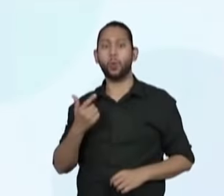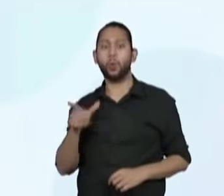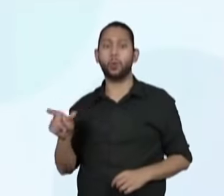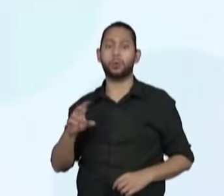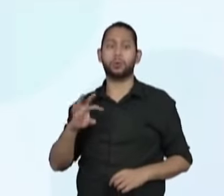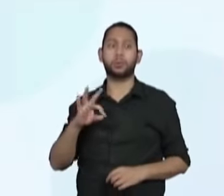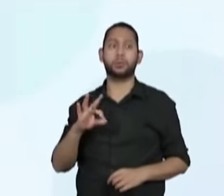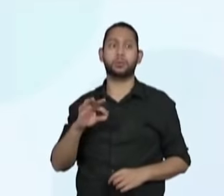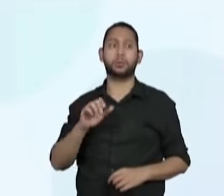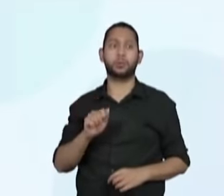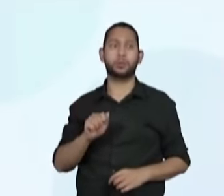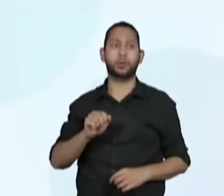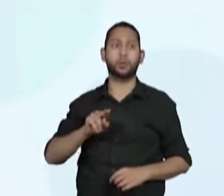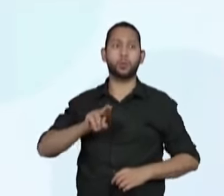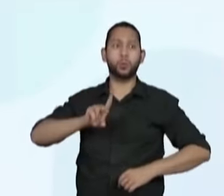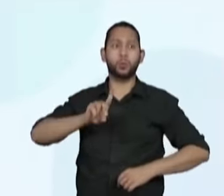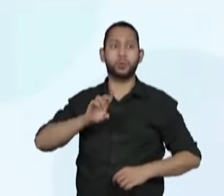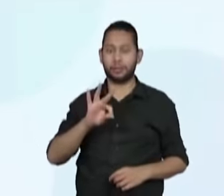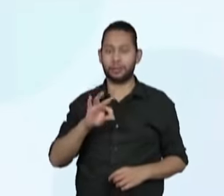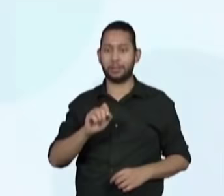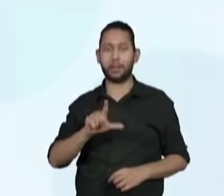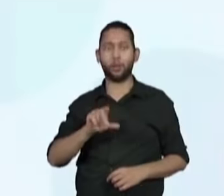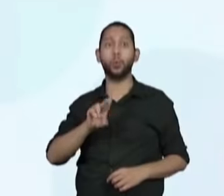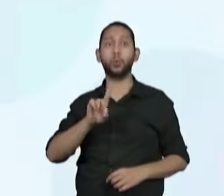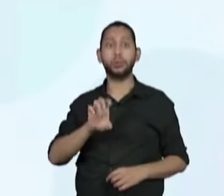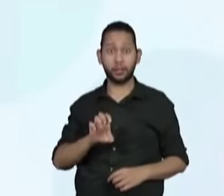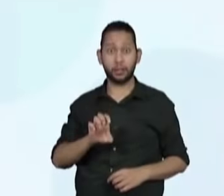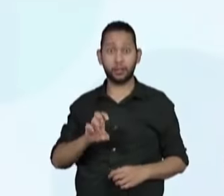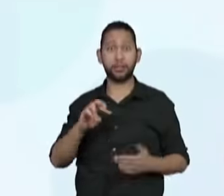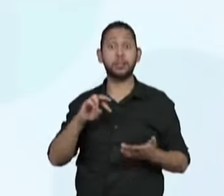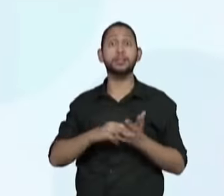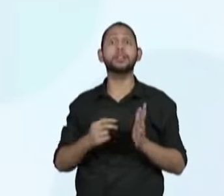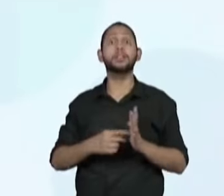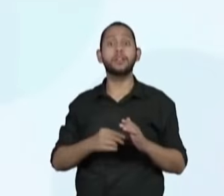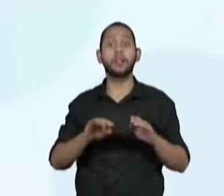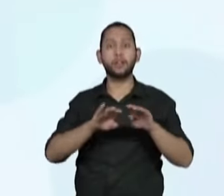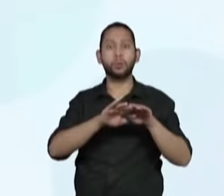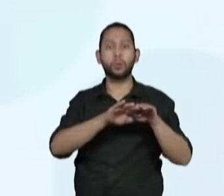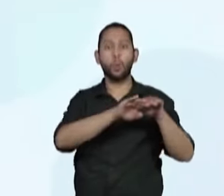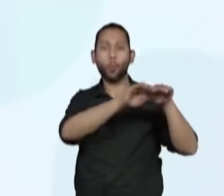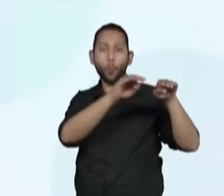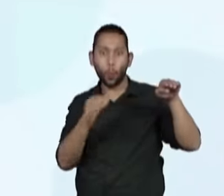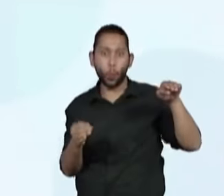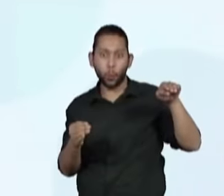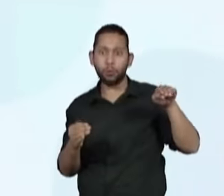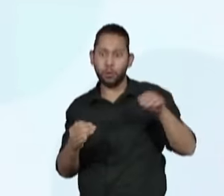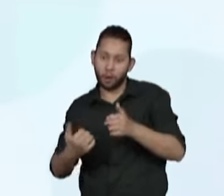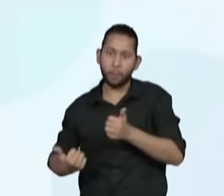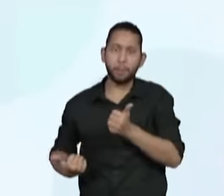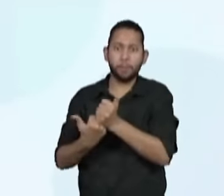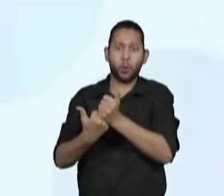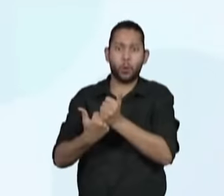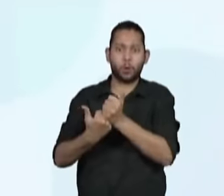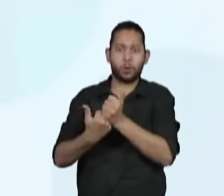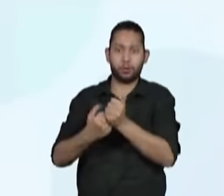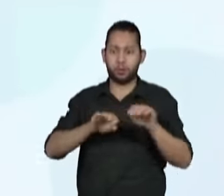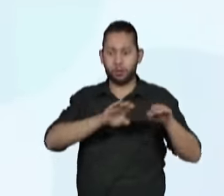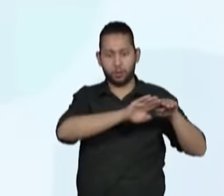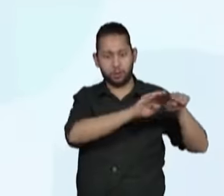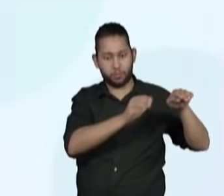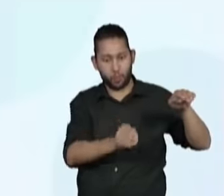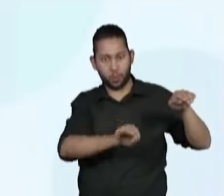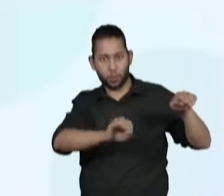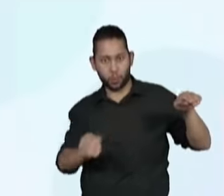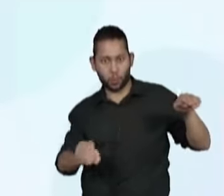da arquitetura moura, né, árabe, né, que tem a função de reforçar um muro de suporte, tá? Né, no formato de talude